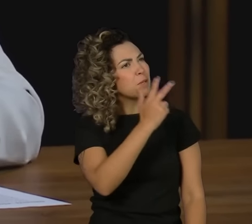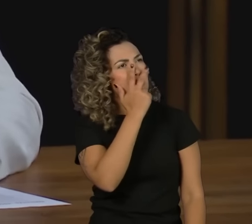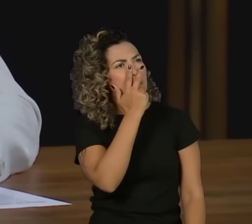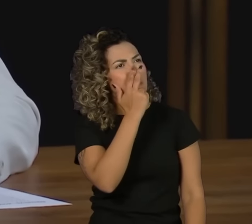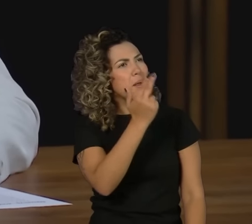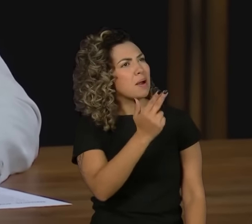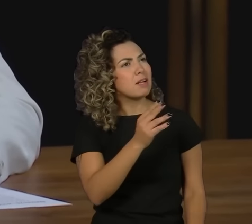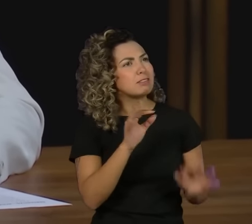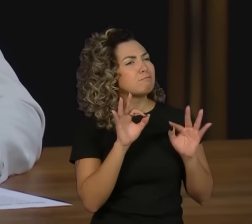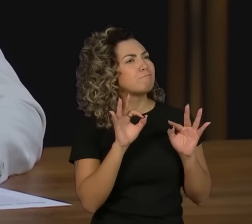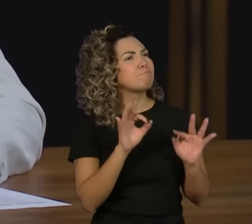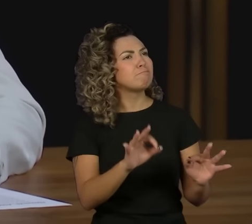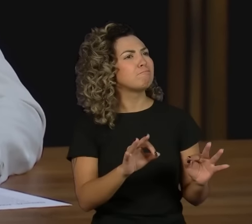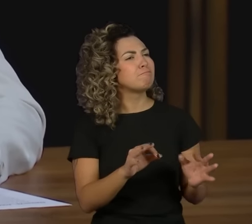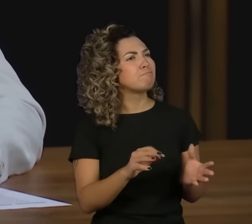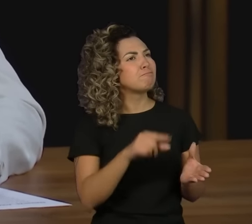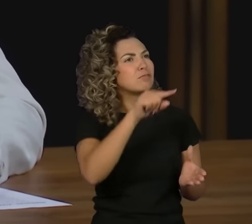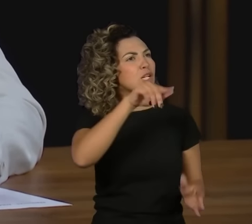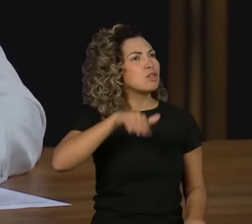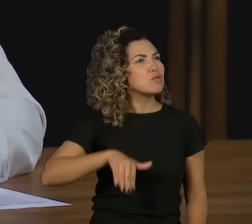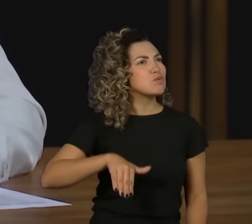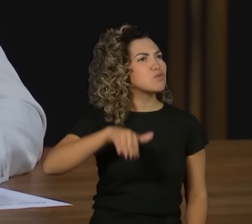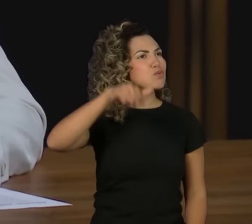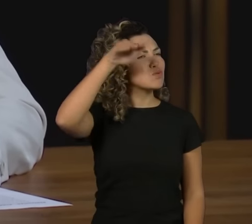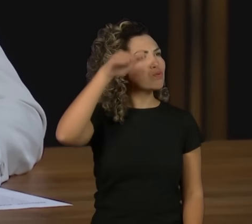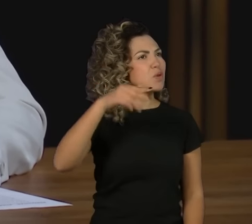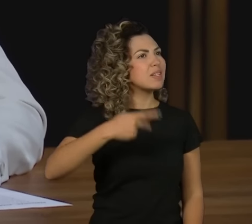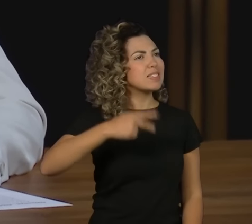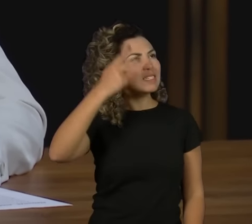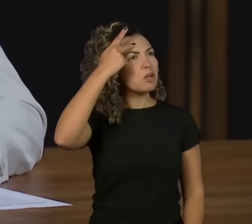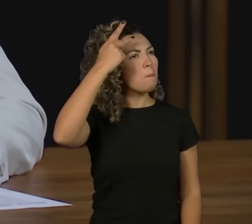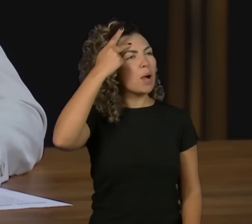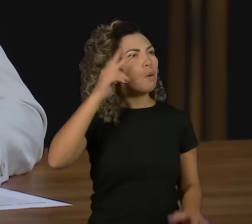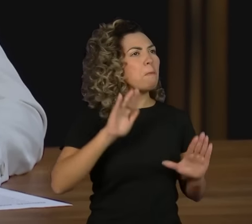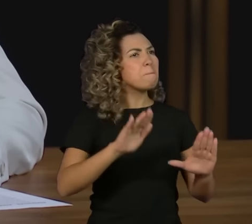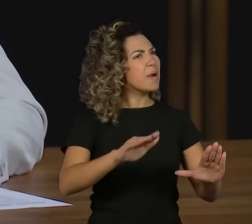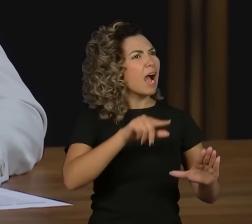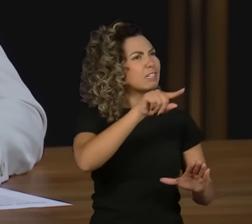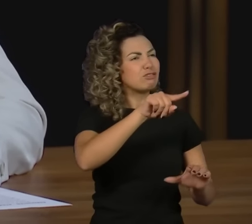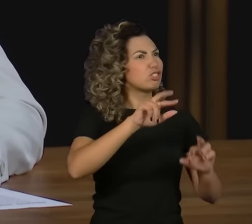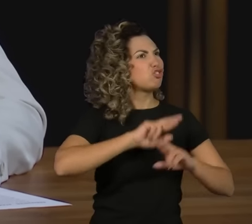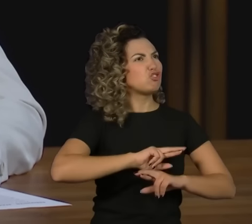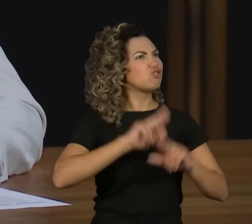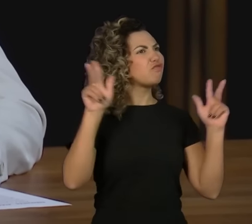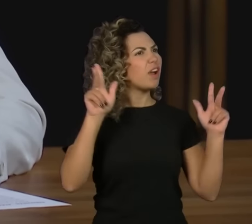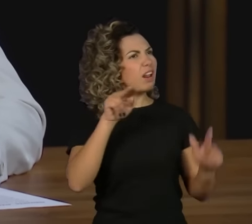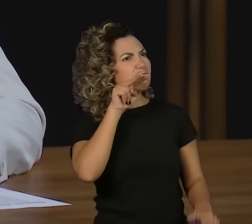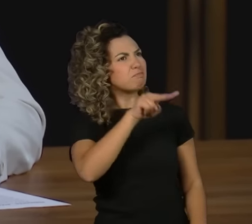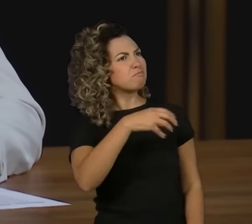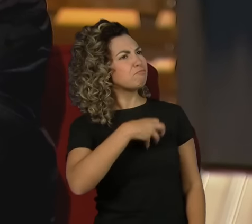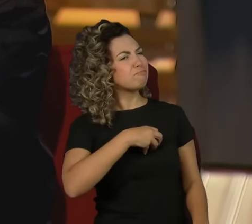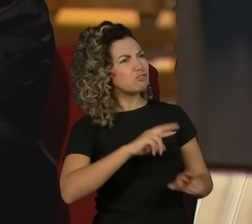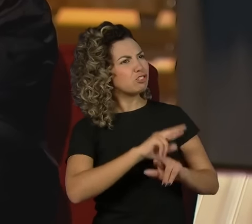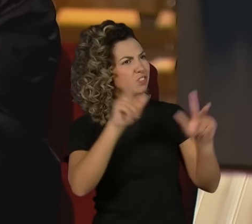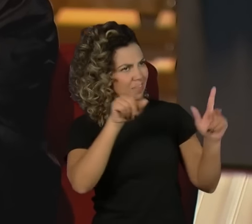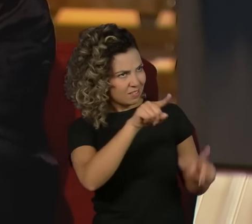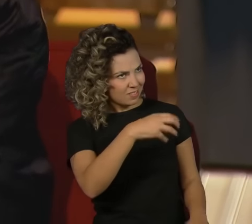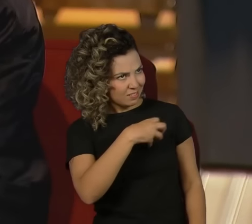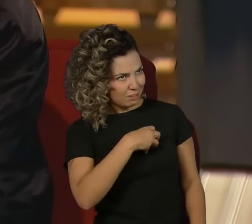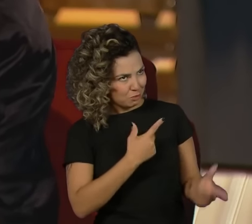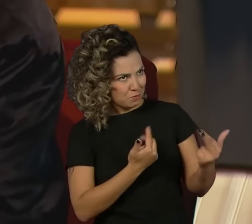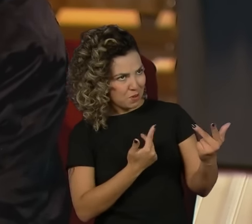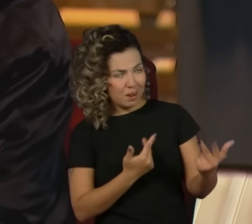alma de paulista, underground, que caiu fora do ninho, Você se sente assim, não? Eu não me sinto muito bem